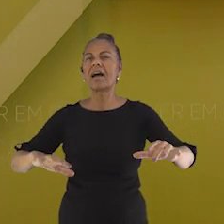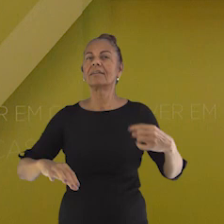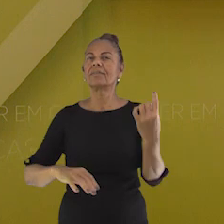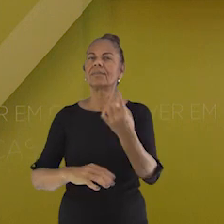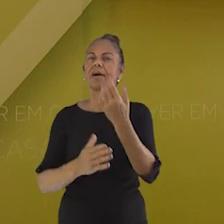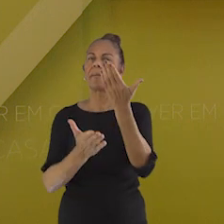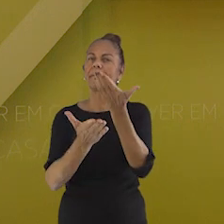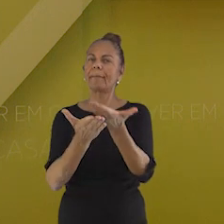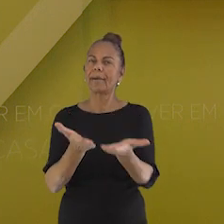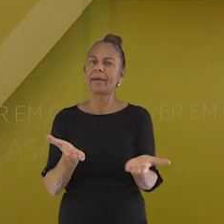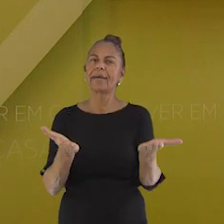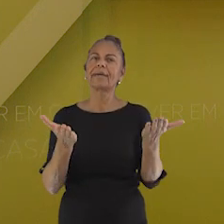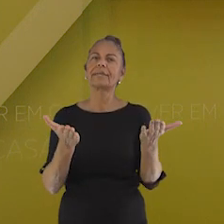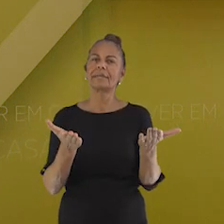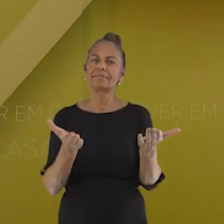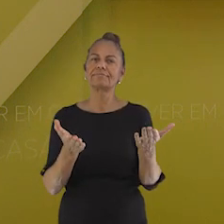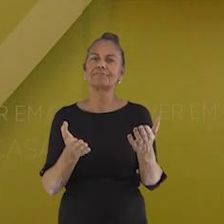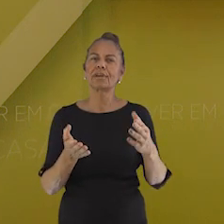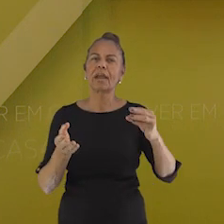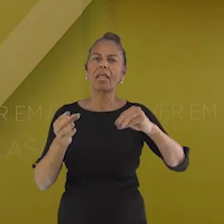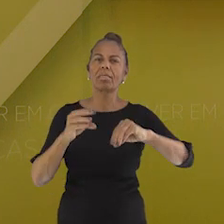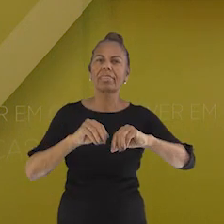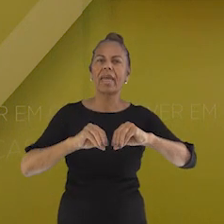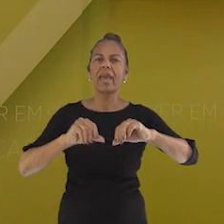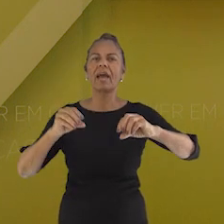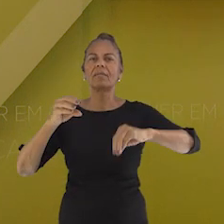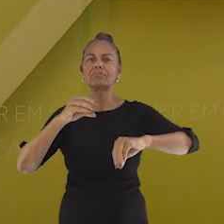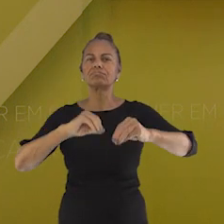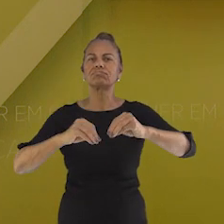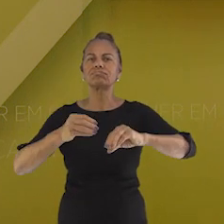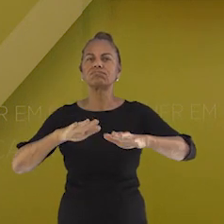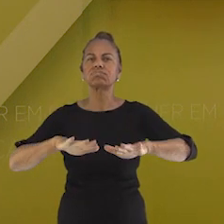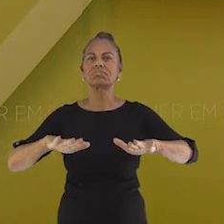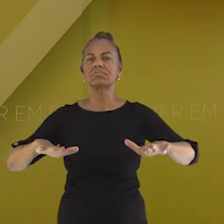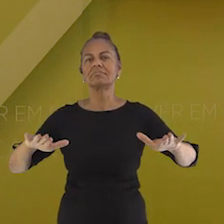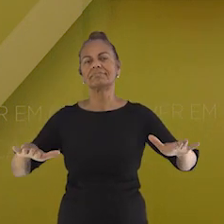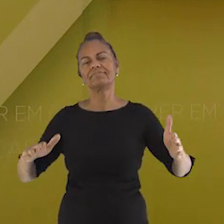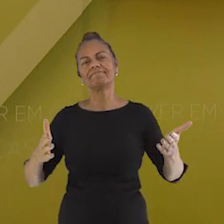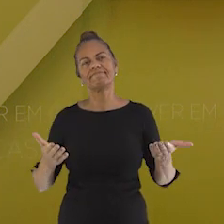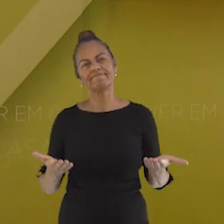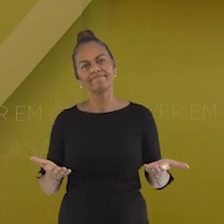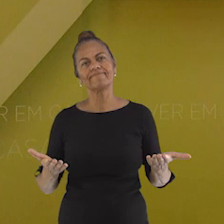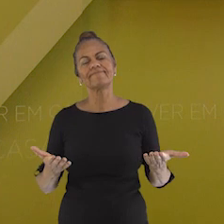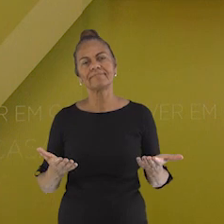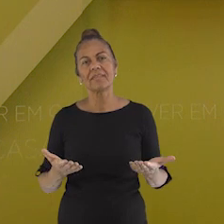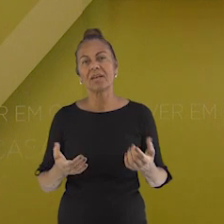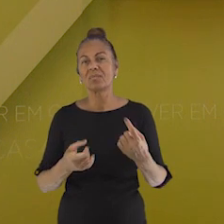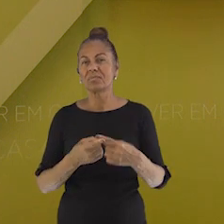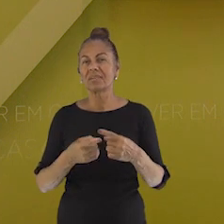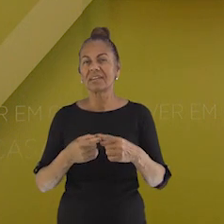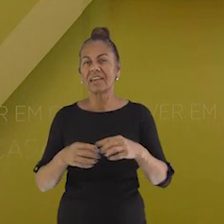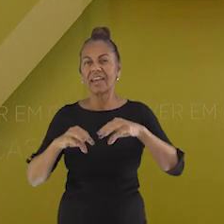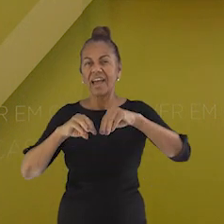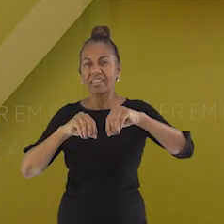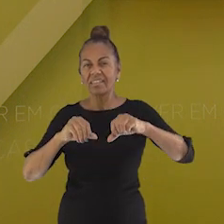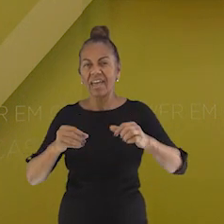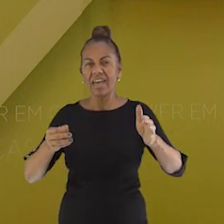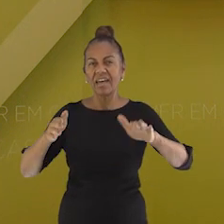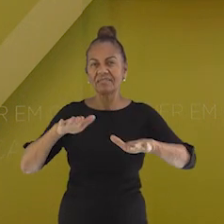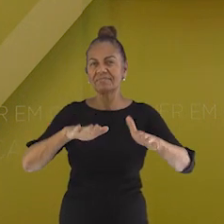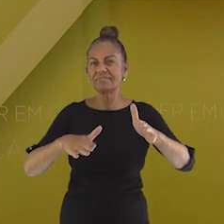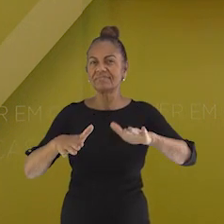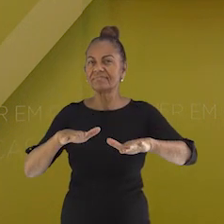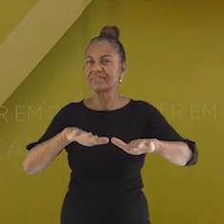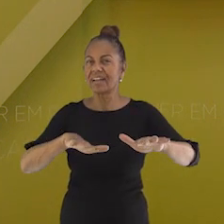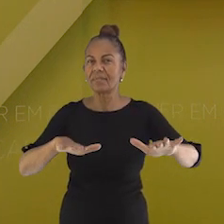processo. E vocês lembram que eu falei que o aterro é um dos maiores vilões que reduzem os